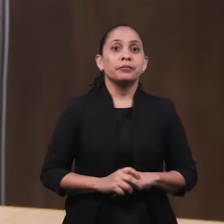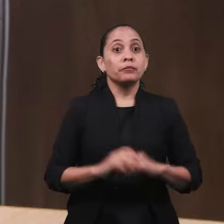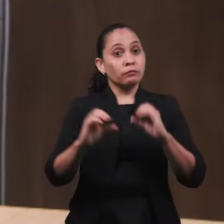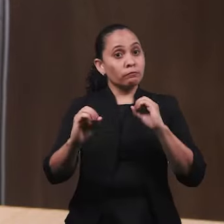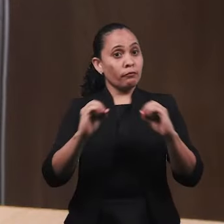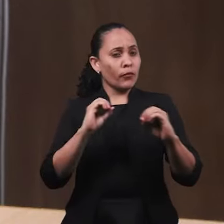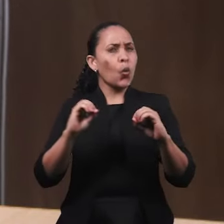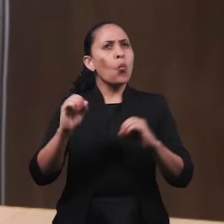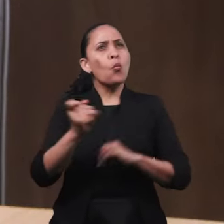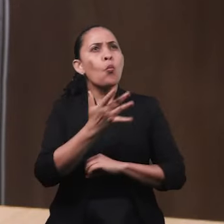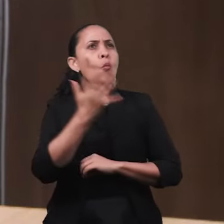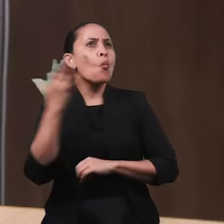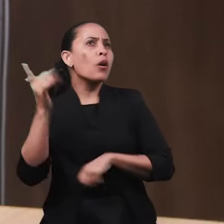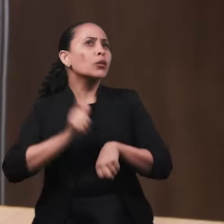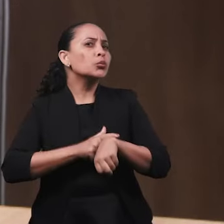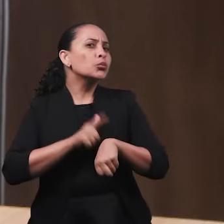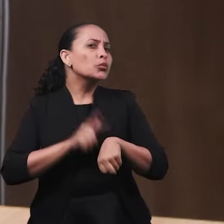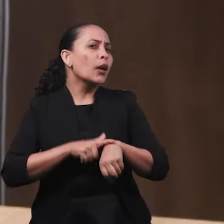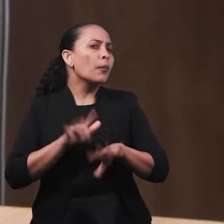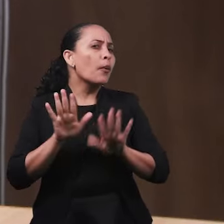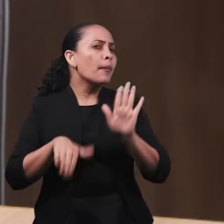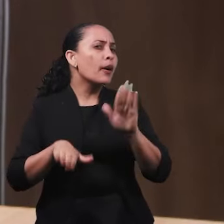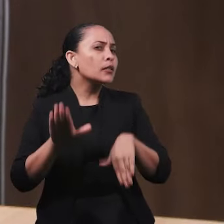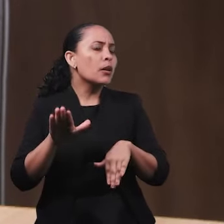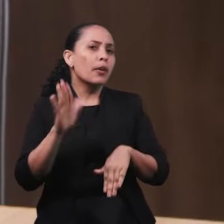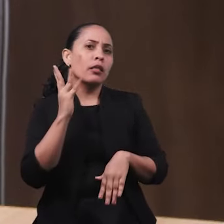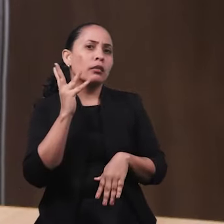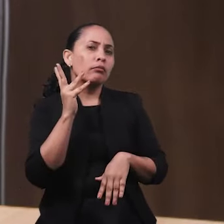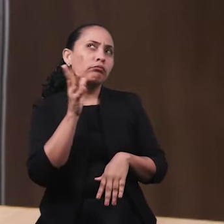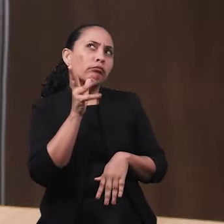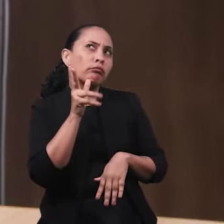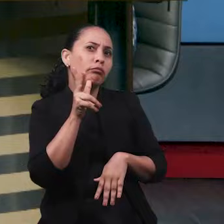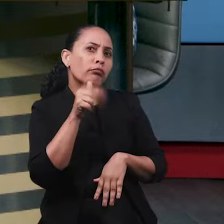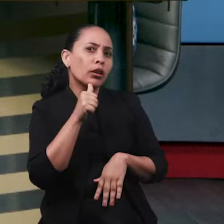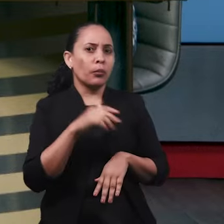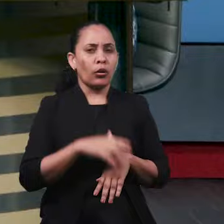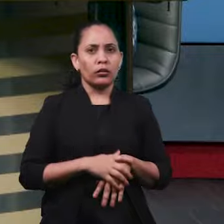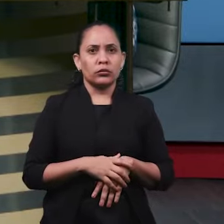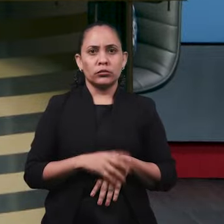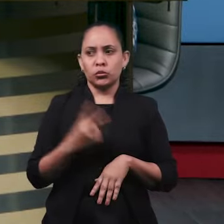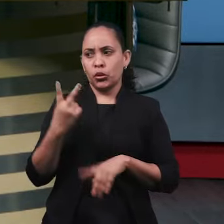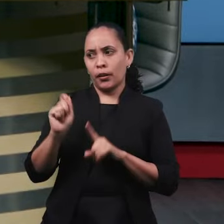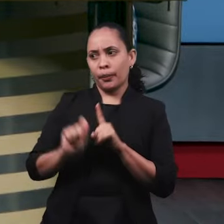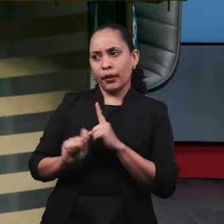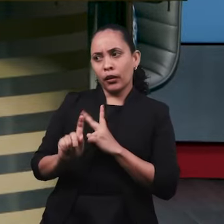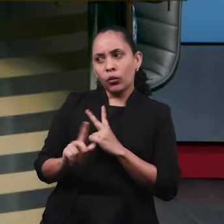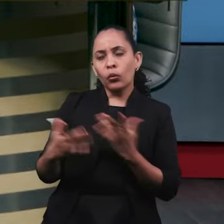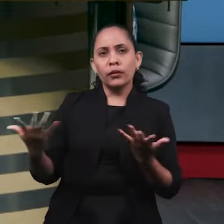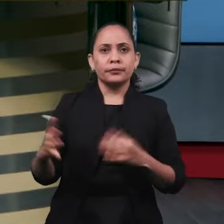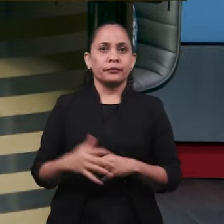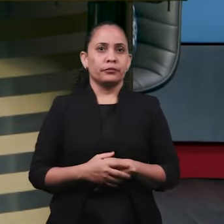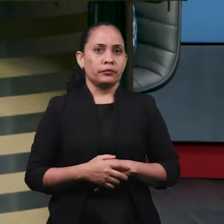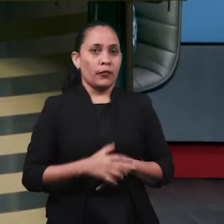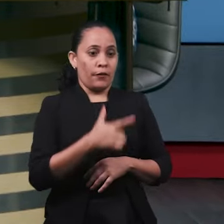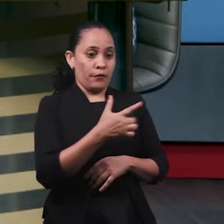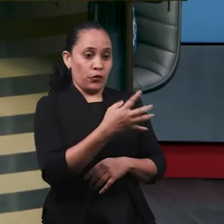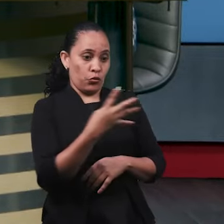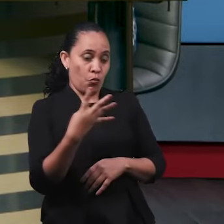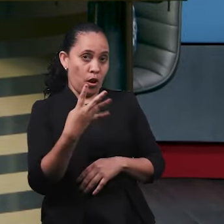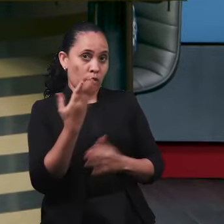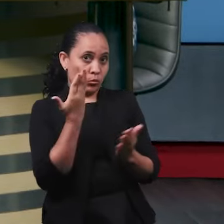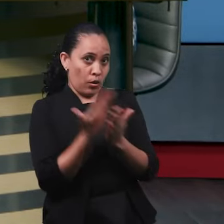Essa oficina, quanto tempo que, em média, que demora? Quantos meses, né? Não, eu vou te dizer o seguinte, a oficina tem